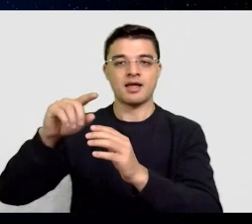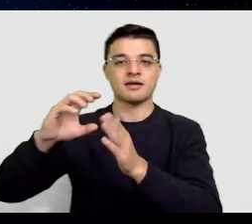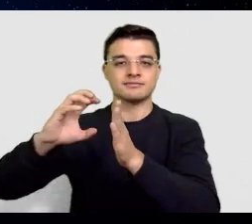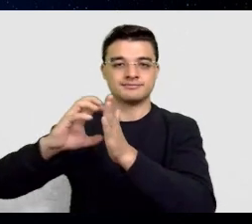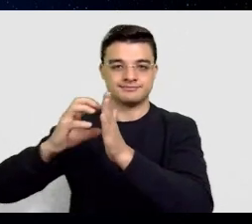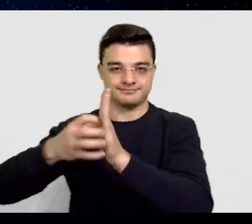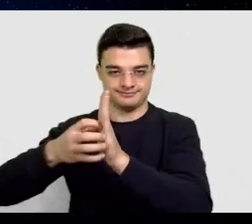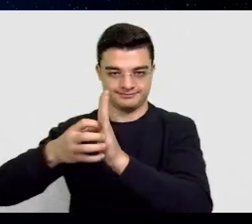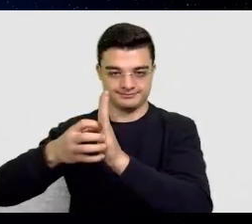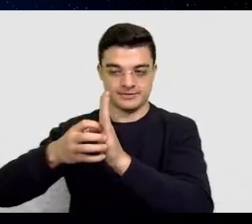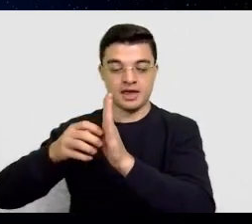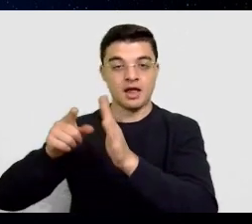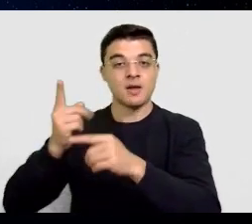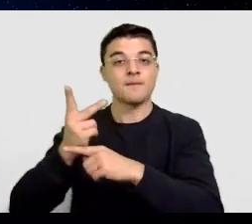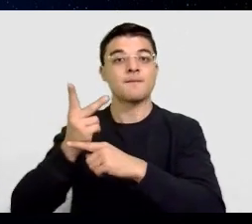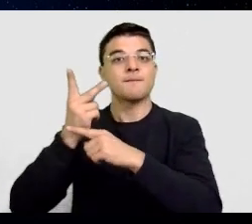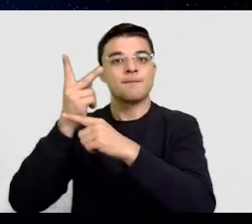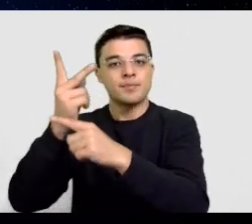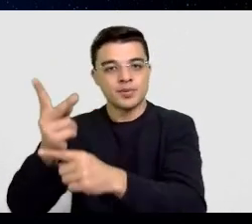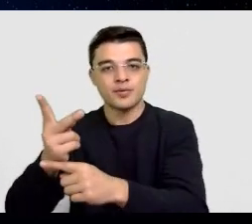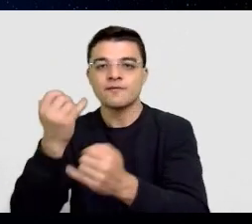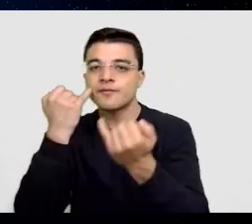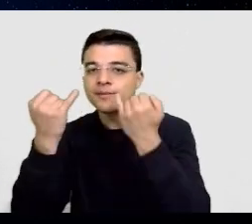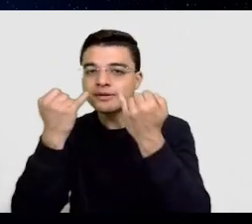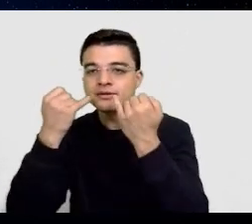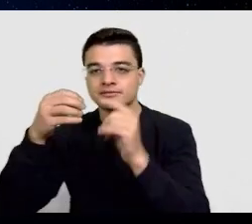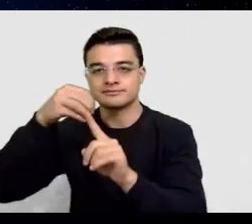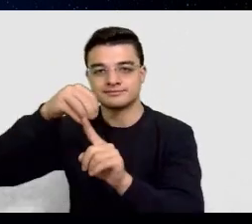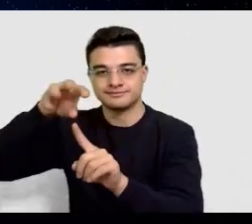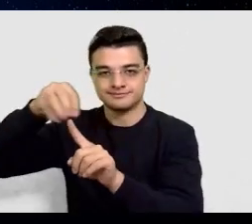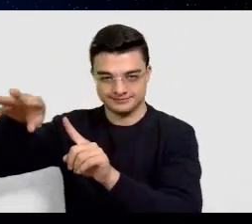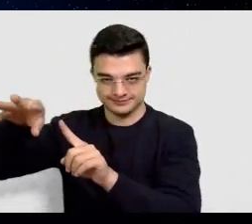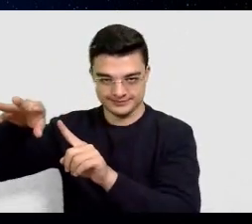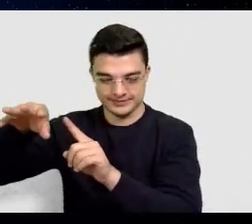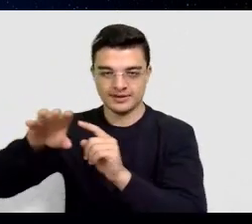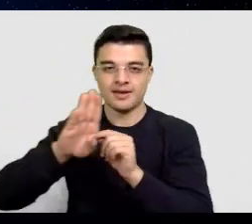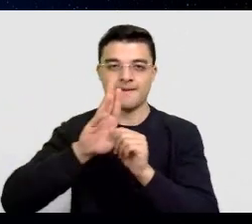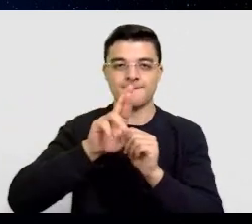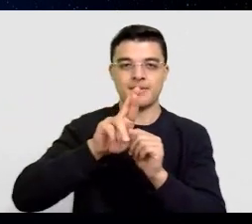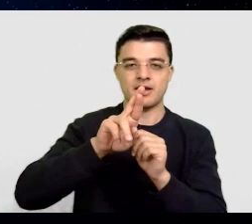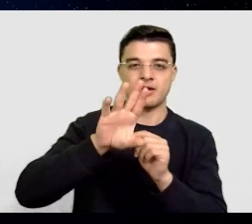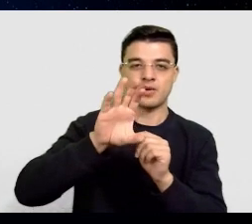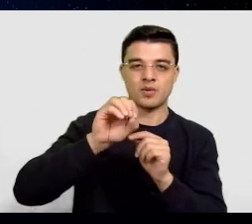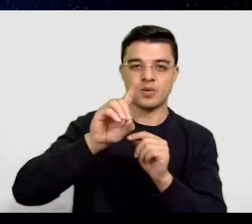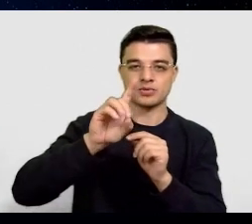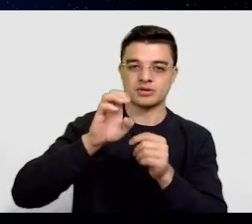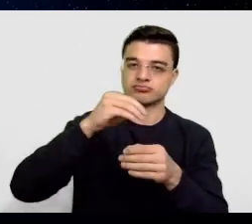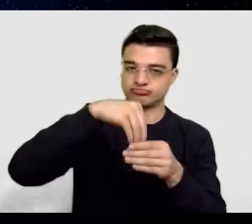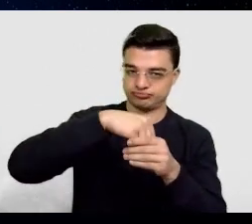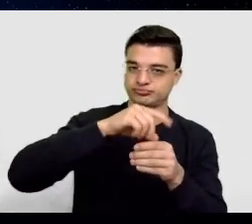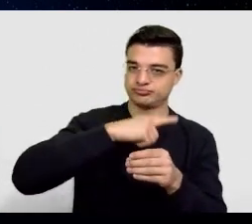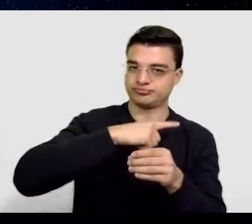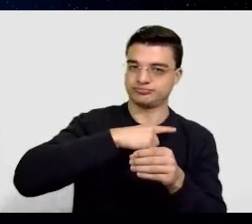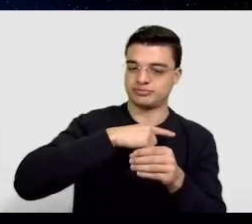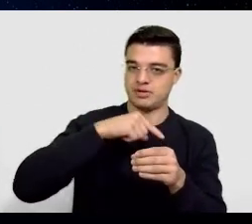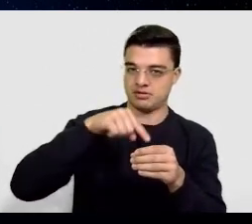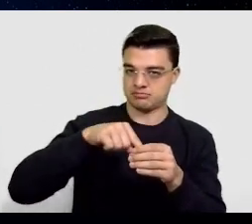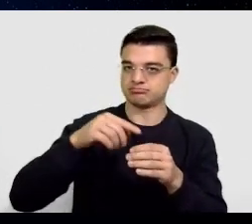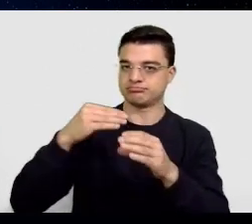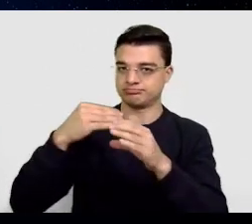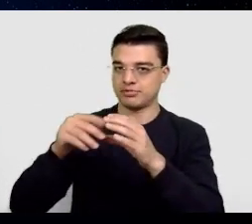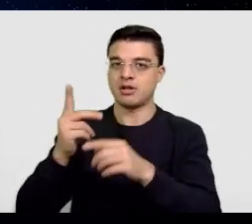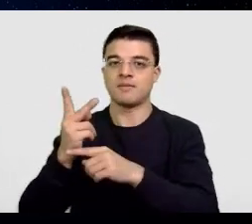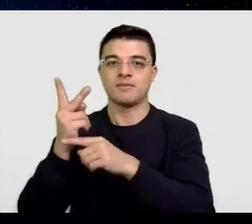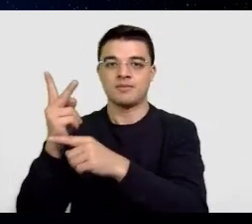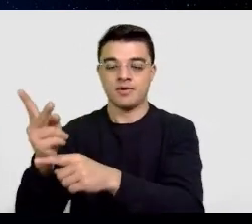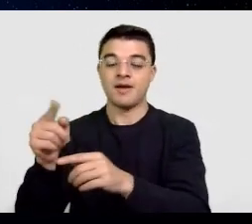consultar os dados daquela API, porque ela está lá no BR Code, e esse BR Code, eu estou trabalhando ele no lado do usuário. Então, é o cliente que está